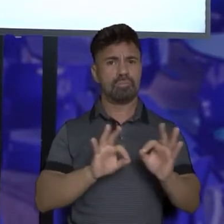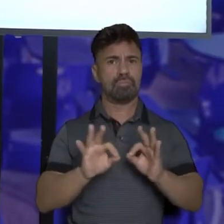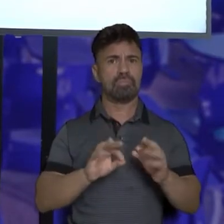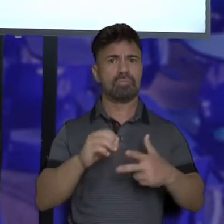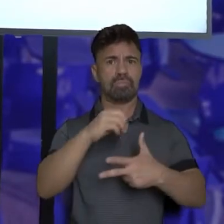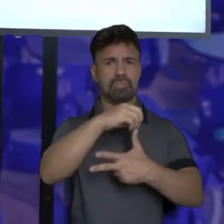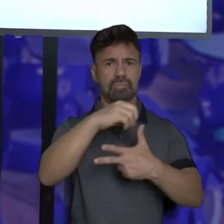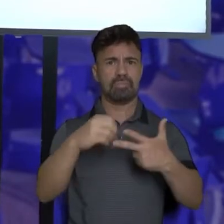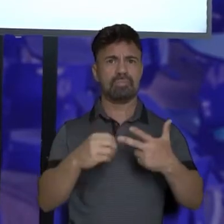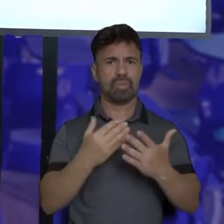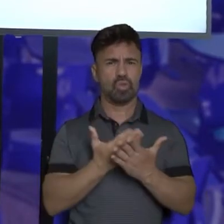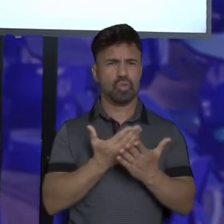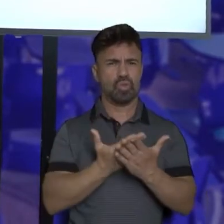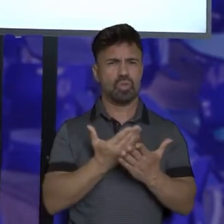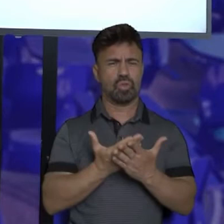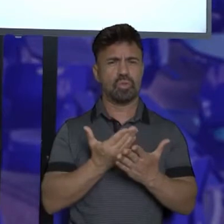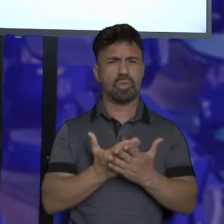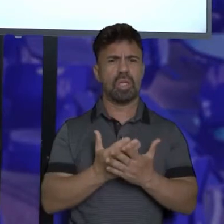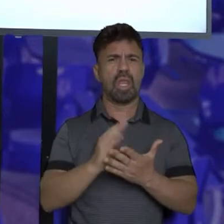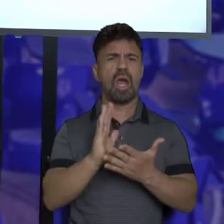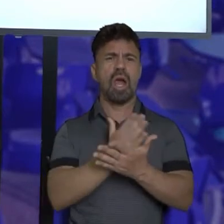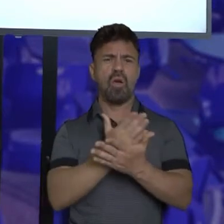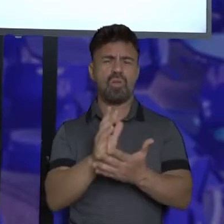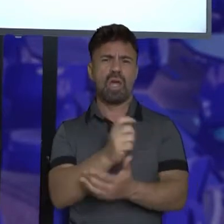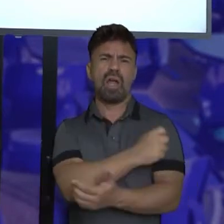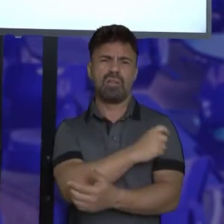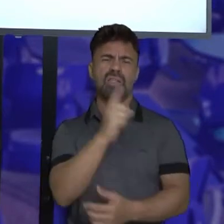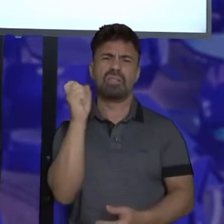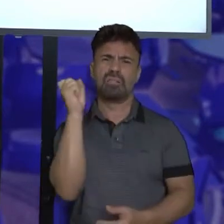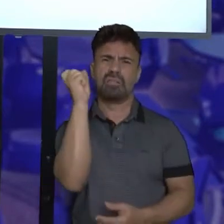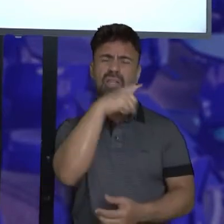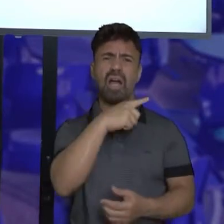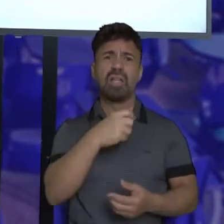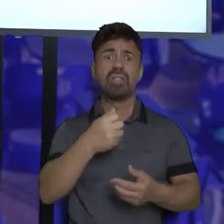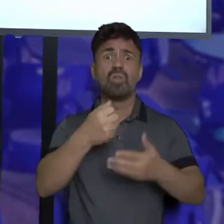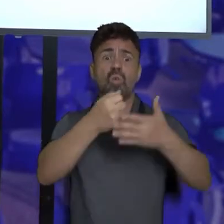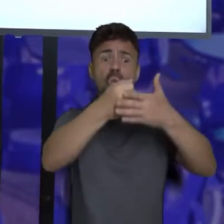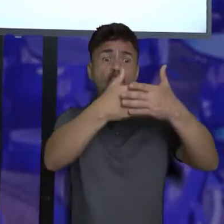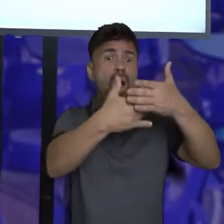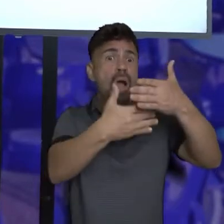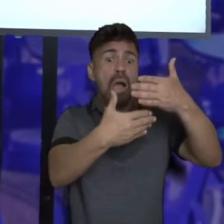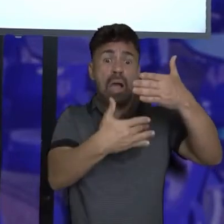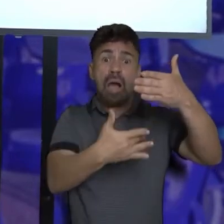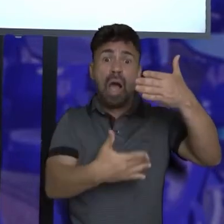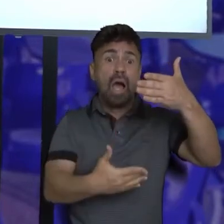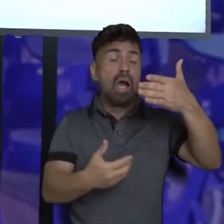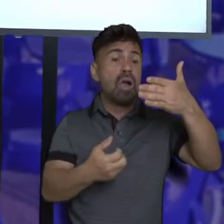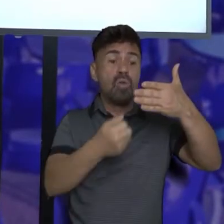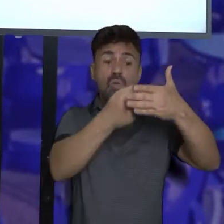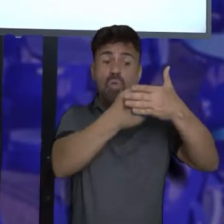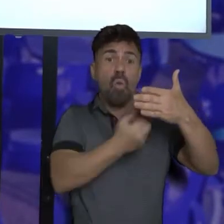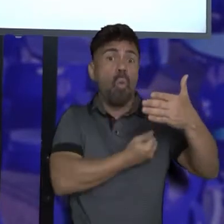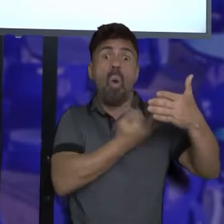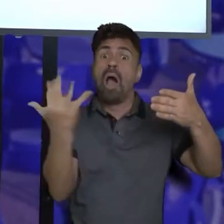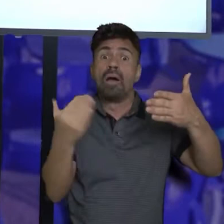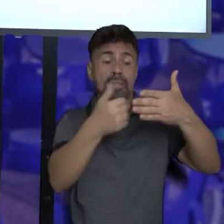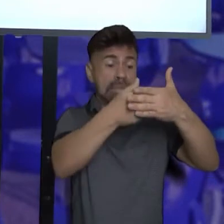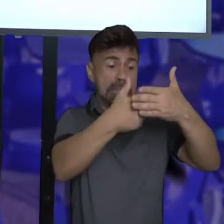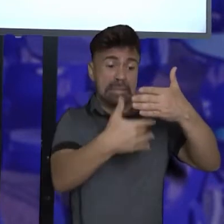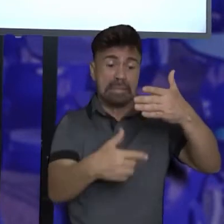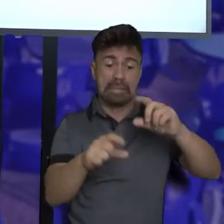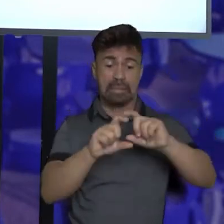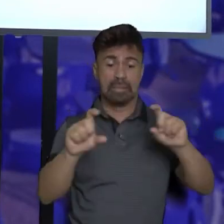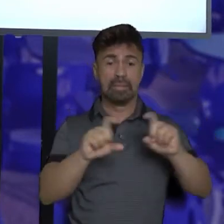está avançando nas séries. Alguns alunos têm muita dificuldade com relação ao tamanho, à quantidade de linhas. Mas não há necessidade de ficar preocupado com isso. Por